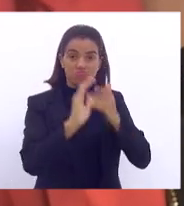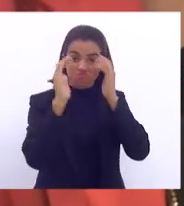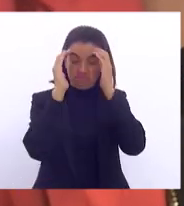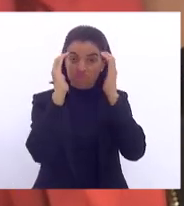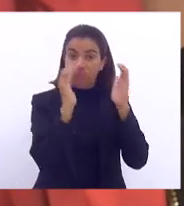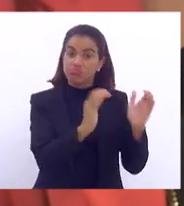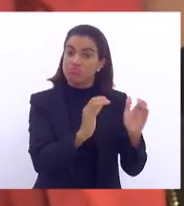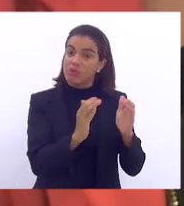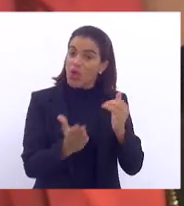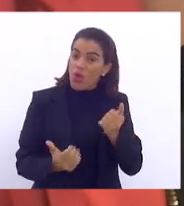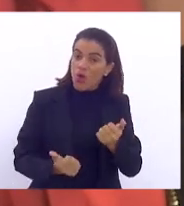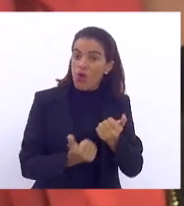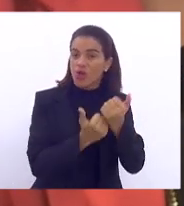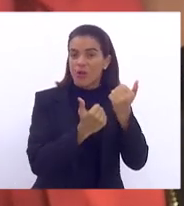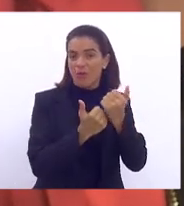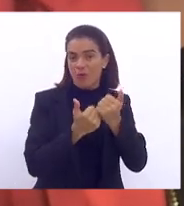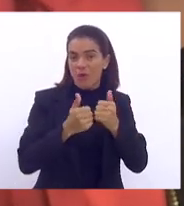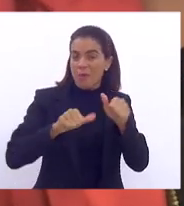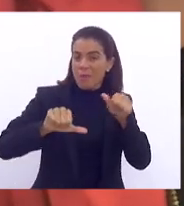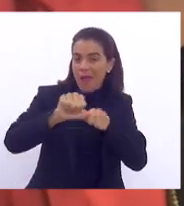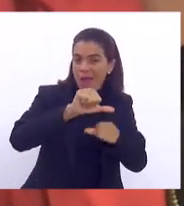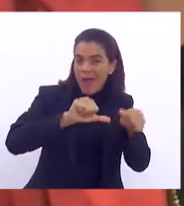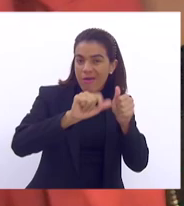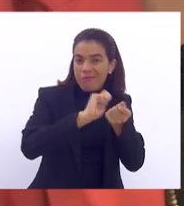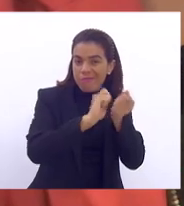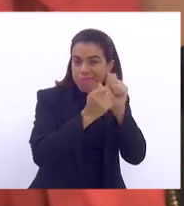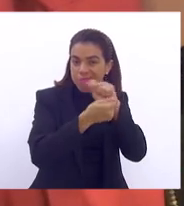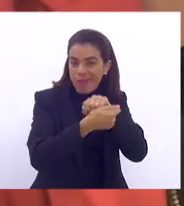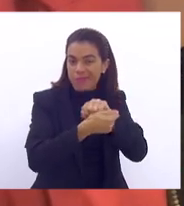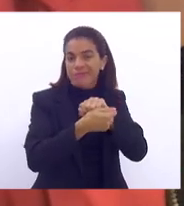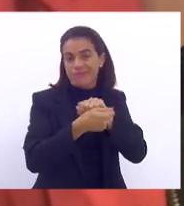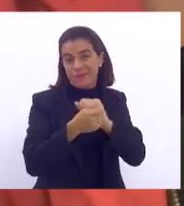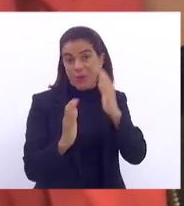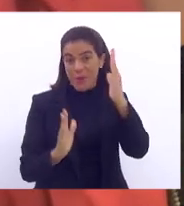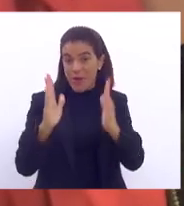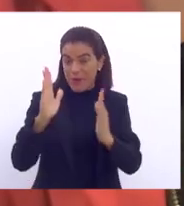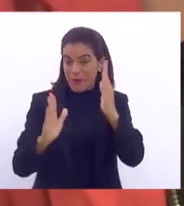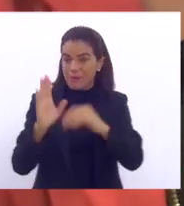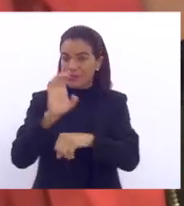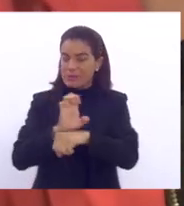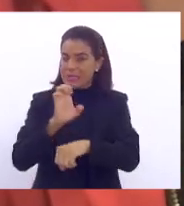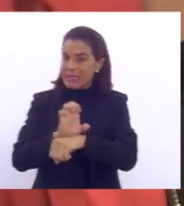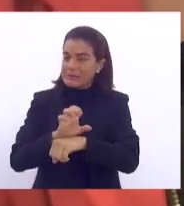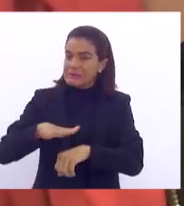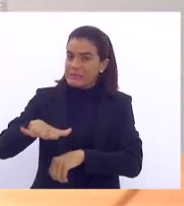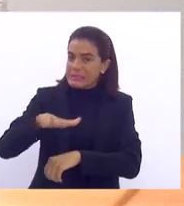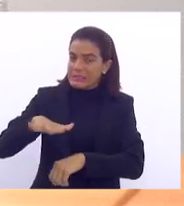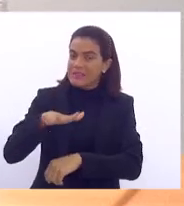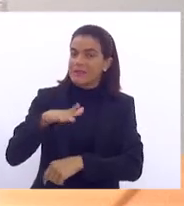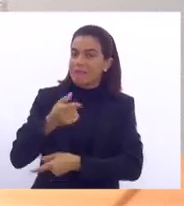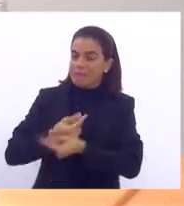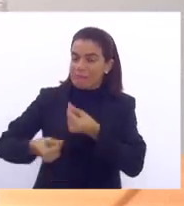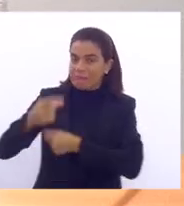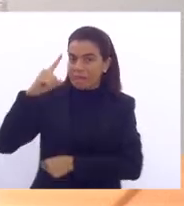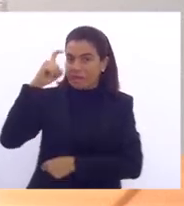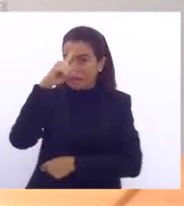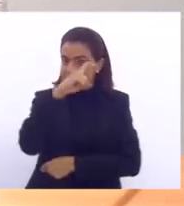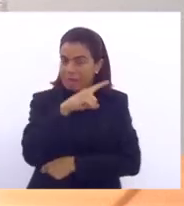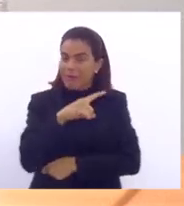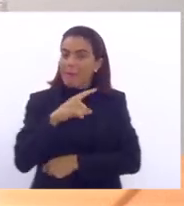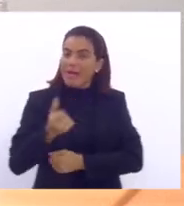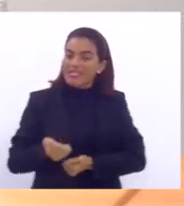paraa reforma num crise financeira do nosso Estado deixando o palácio Belo entregando para aqueles meninos e meninas